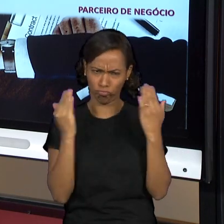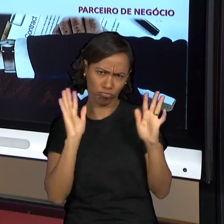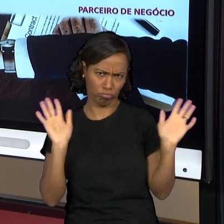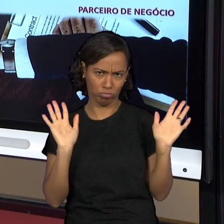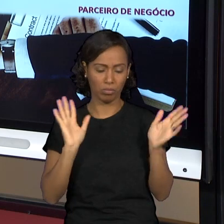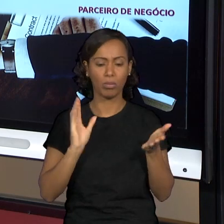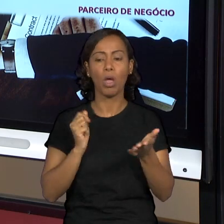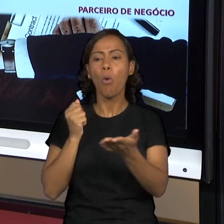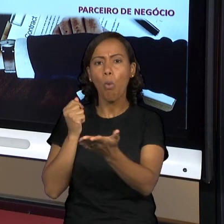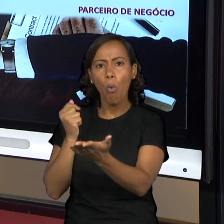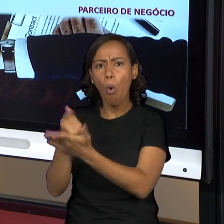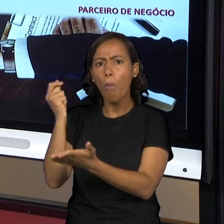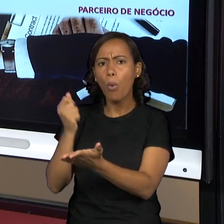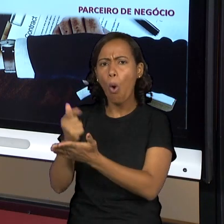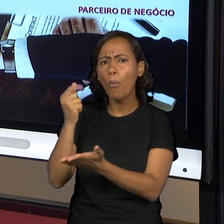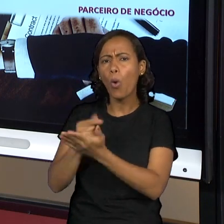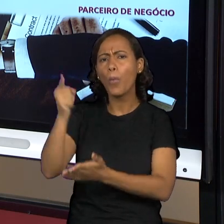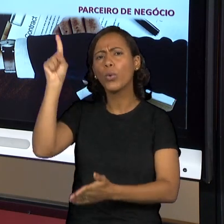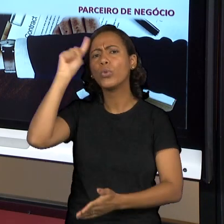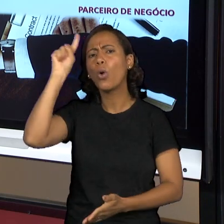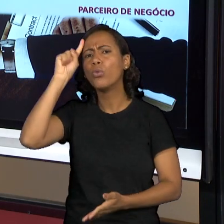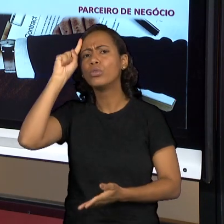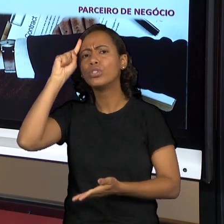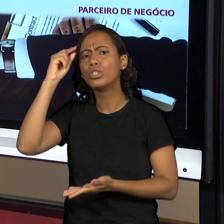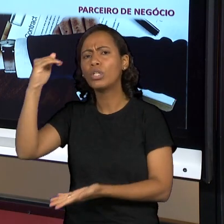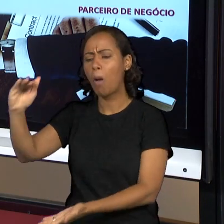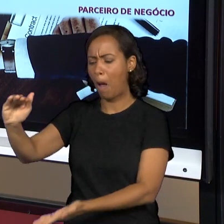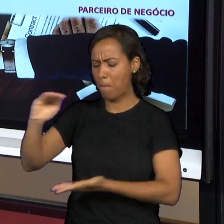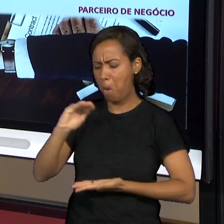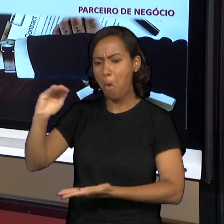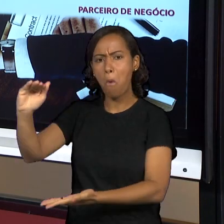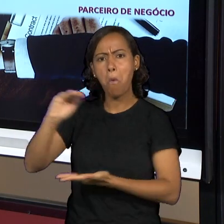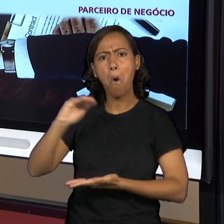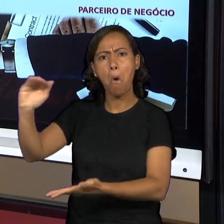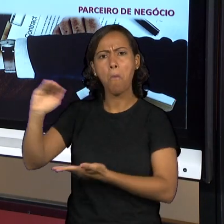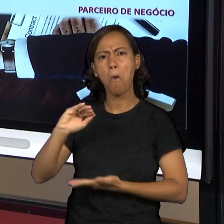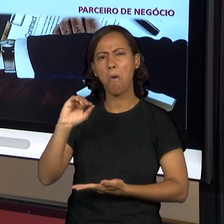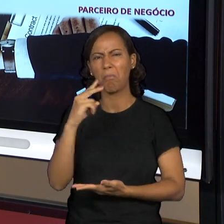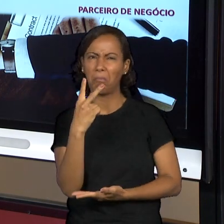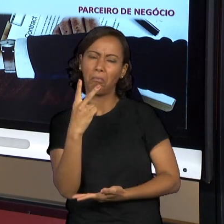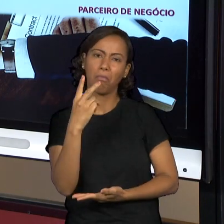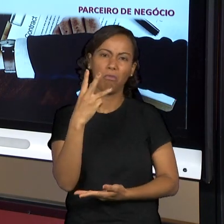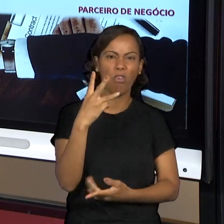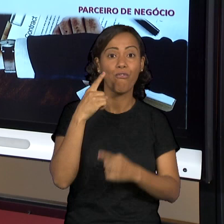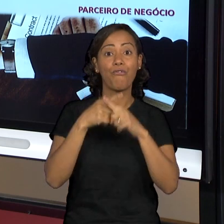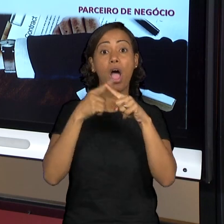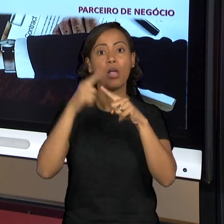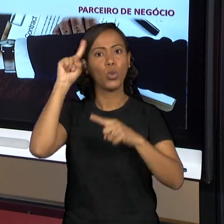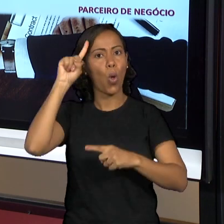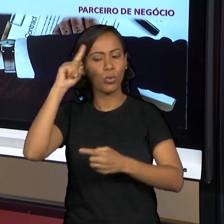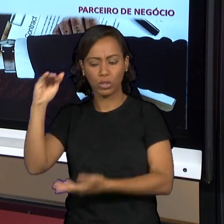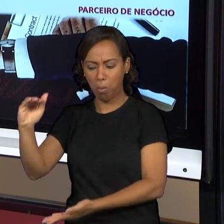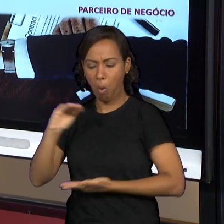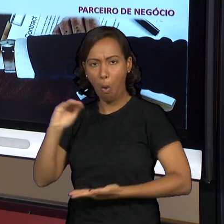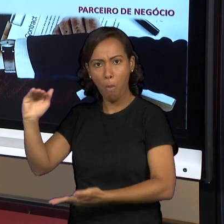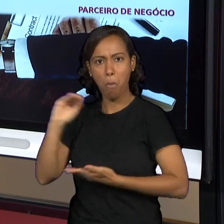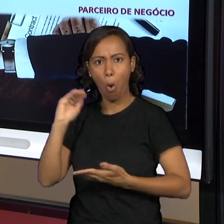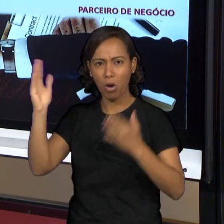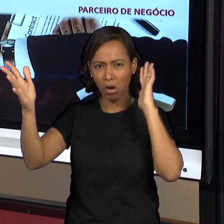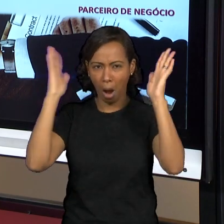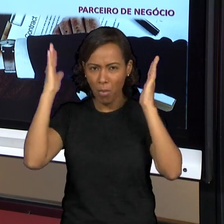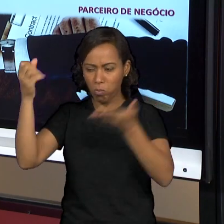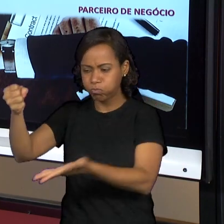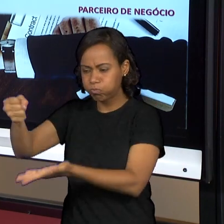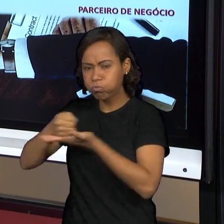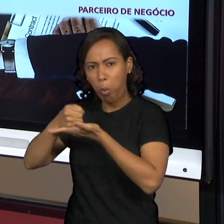compro gordura vegetal todos os dias, ele chega de 2 a 3 vezes por dia, um caminhão fazendo entrega dessa gordura. Então o meu volume